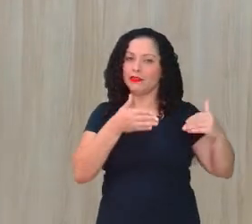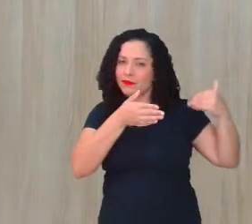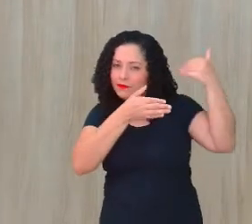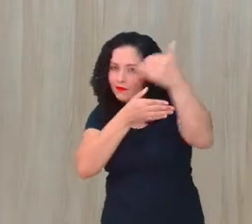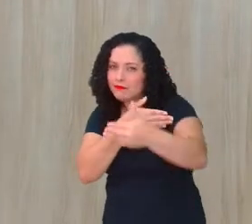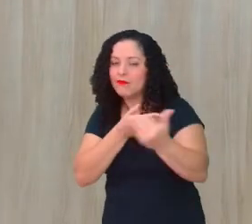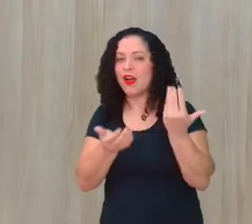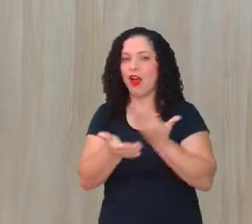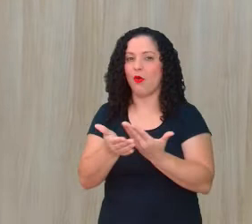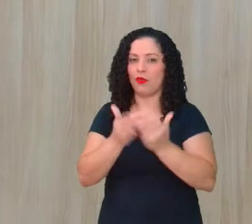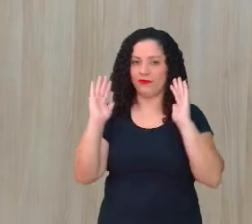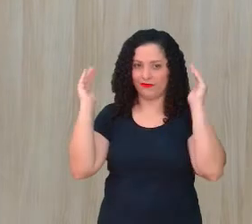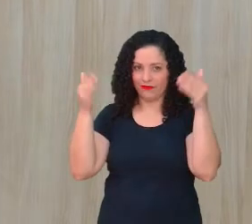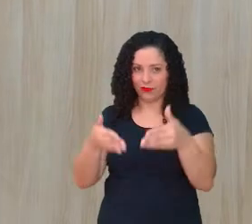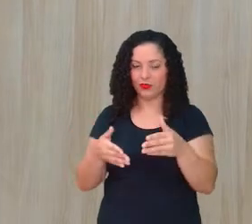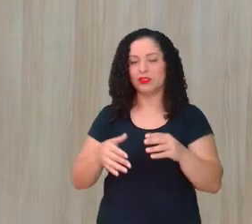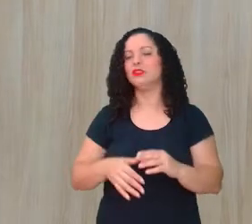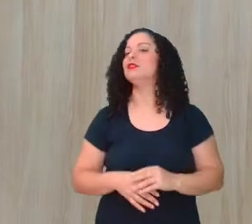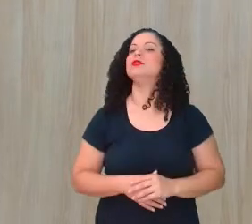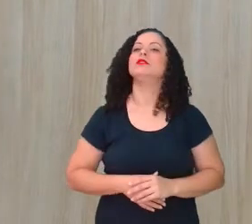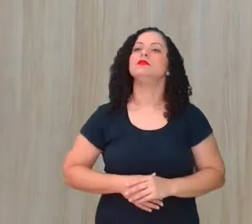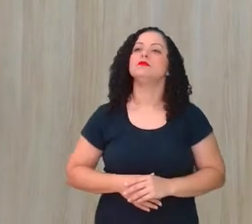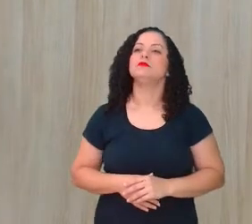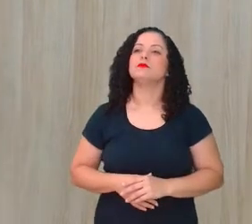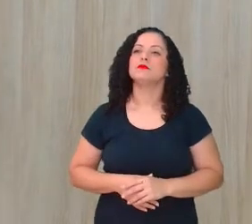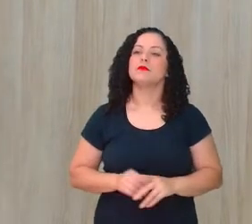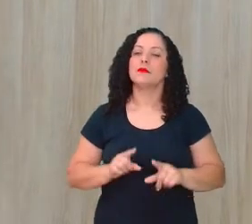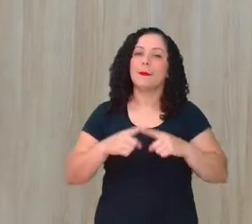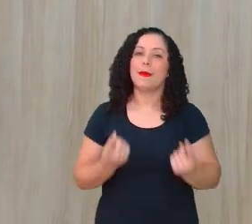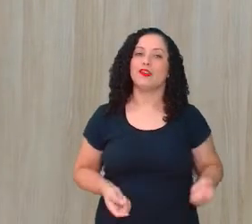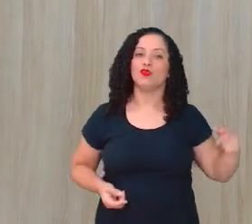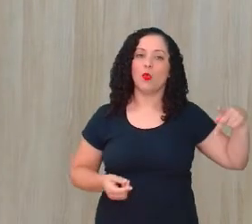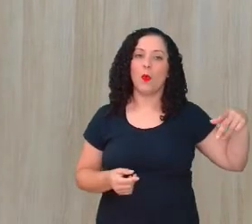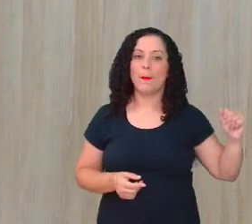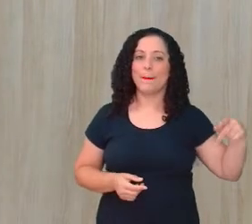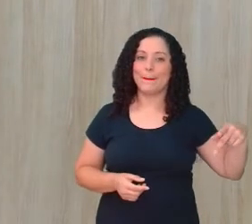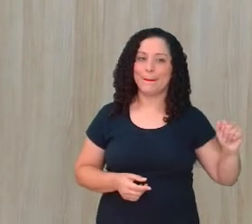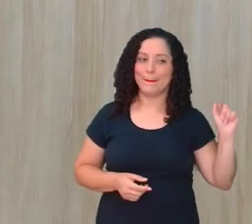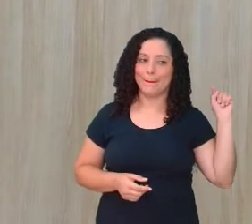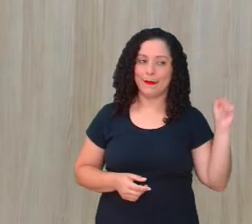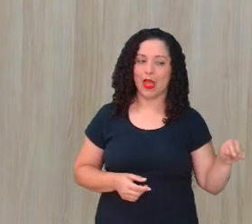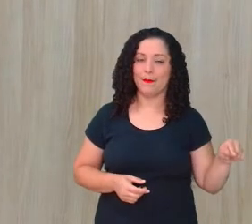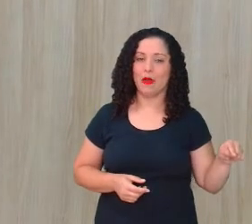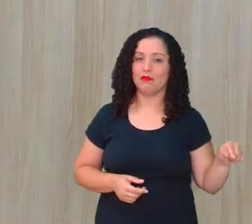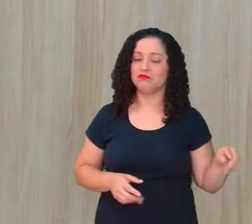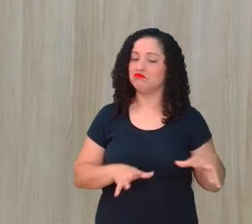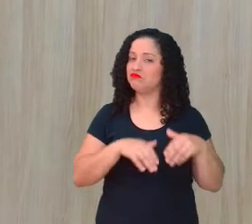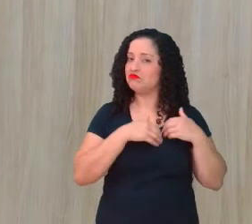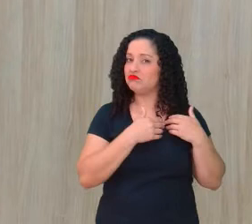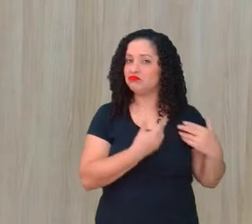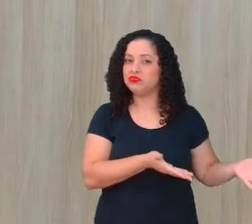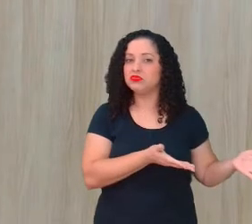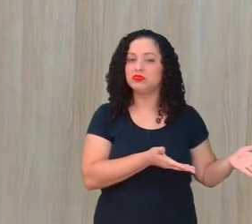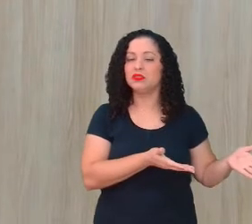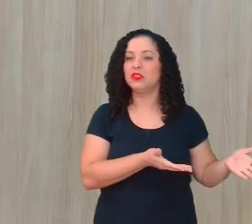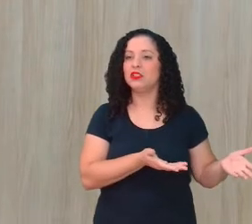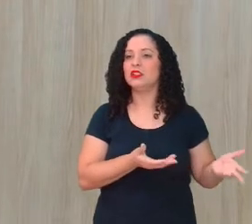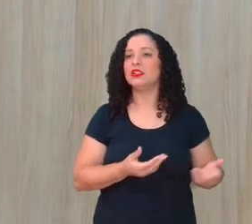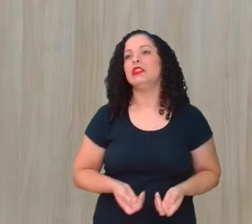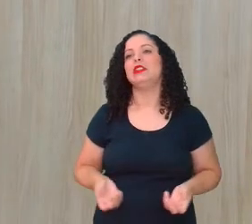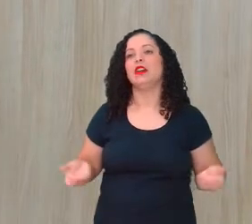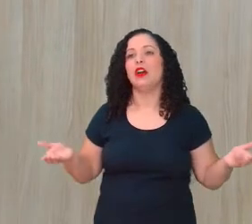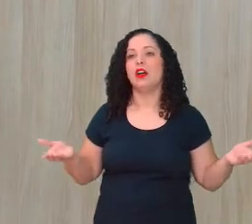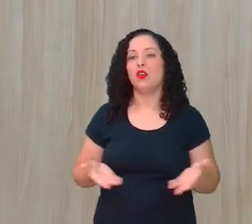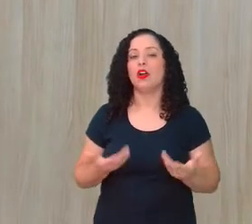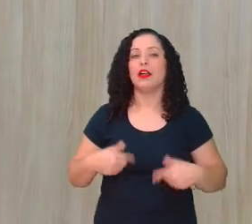uma outra aula. Então, a autoridade do Papa, ela passa a ser não mais aceita,